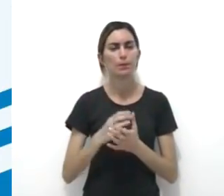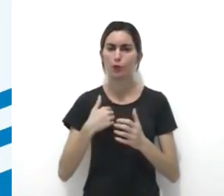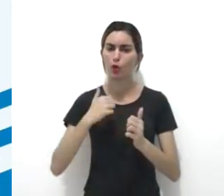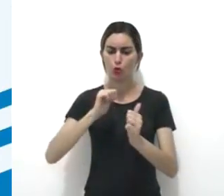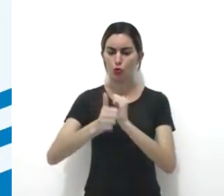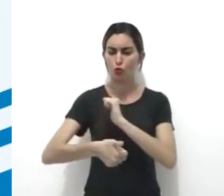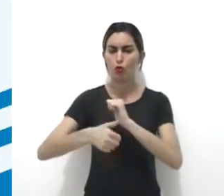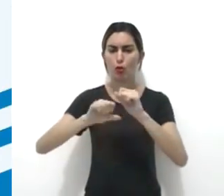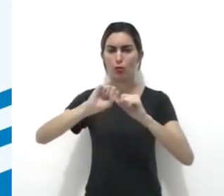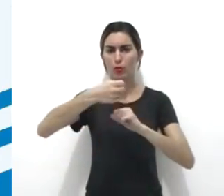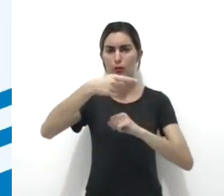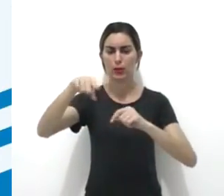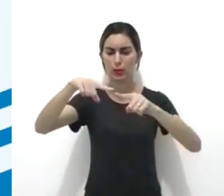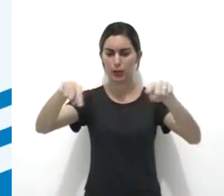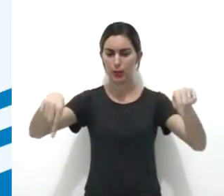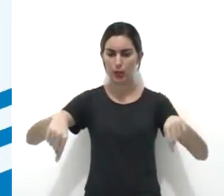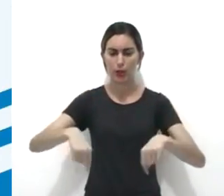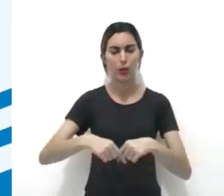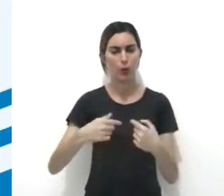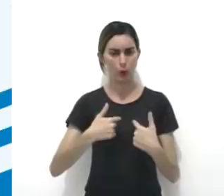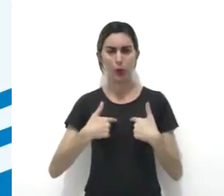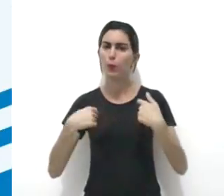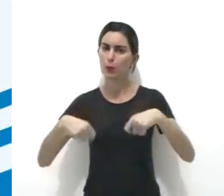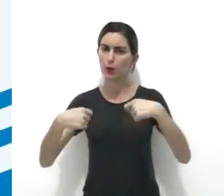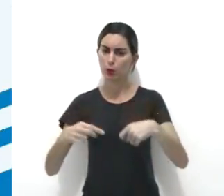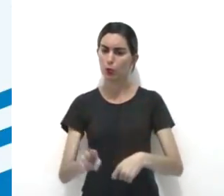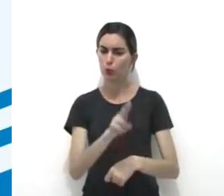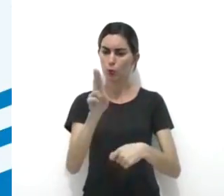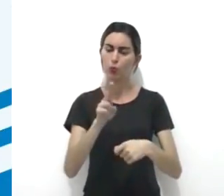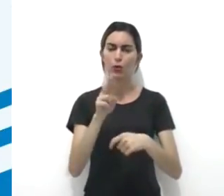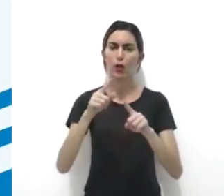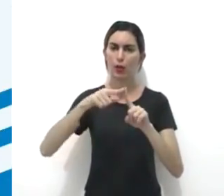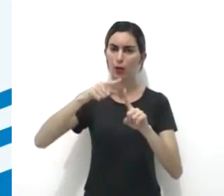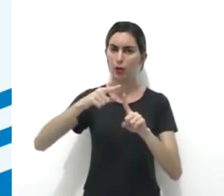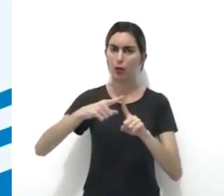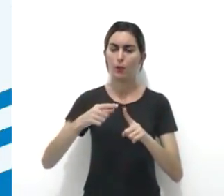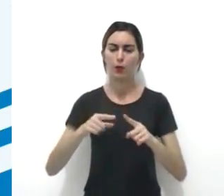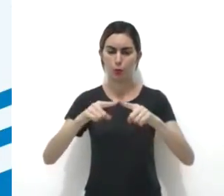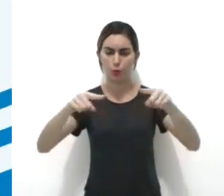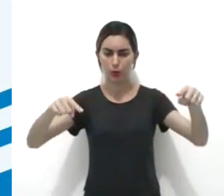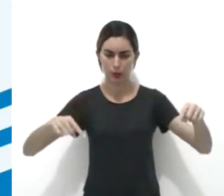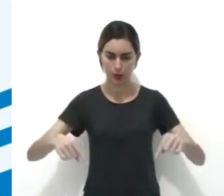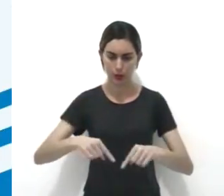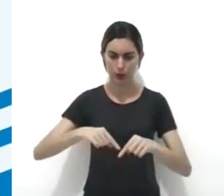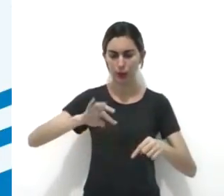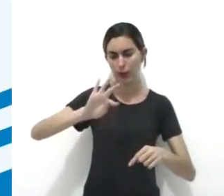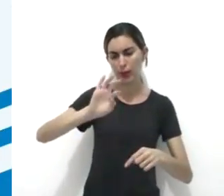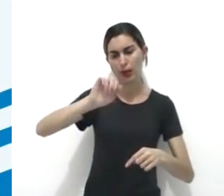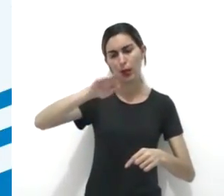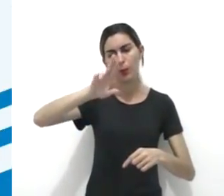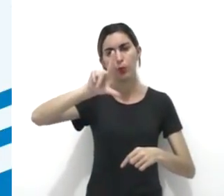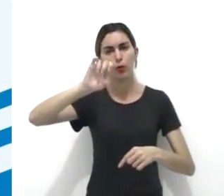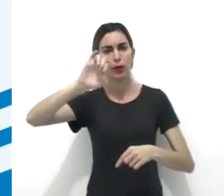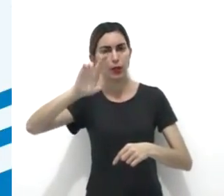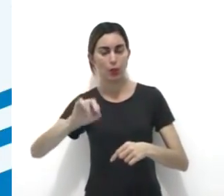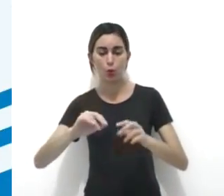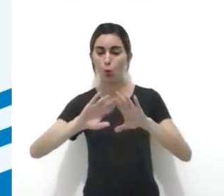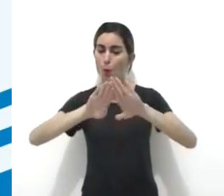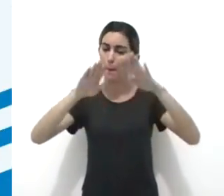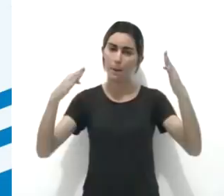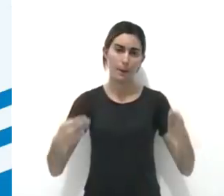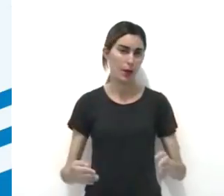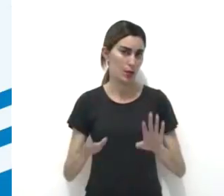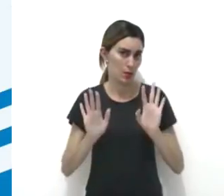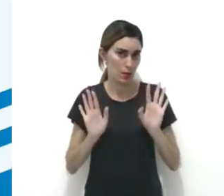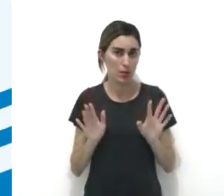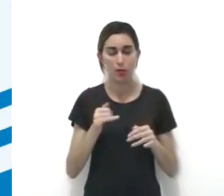seguinte: os jogos de salão são jogos que eu preciso utilizar algum tipo de tabuleiro específico ou uma mesa,